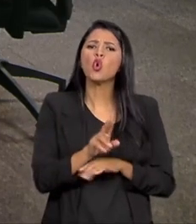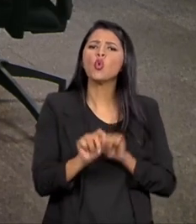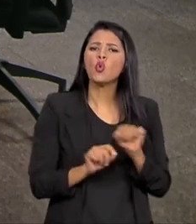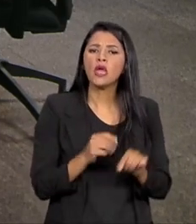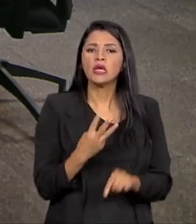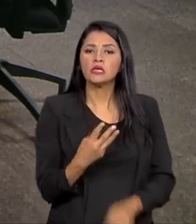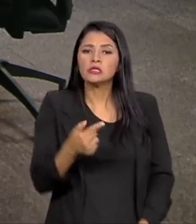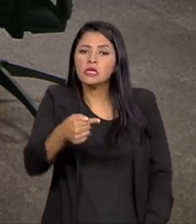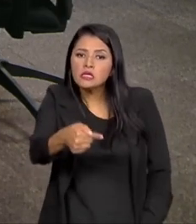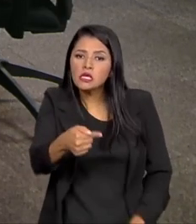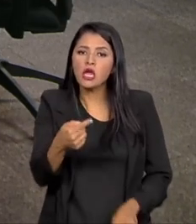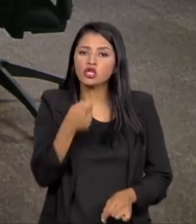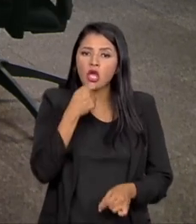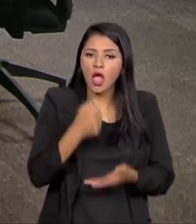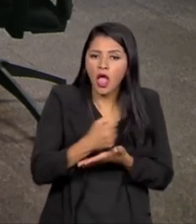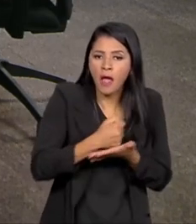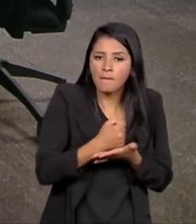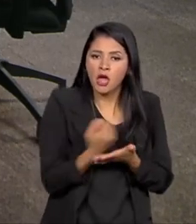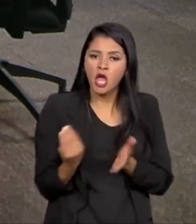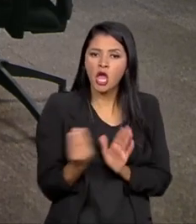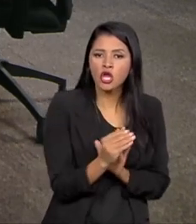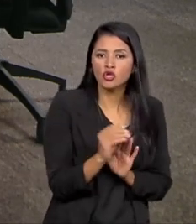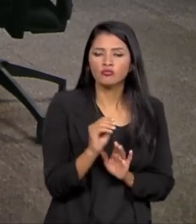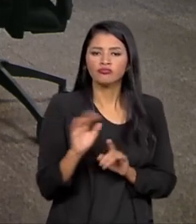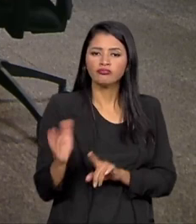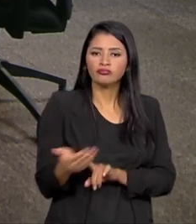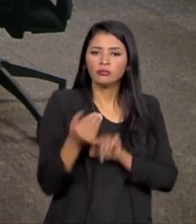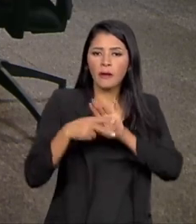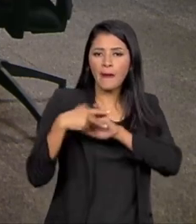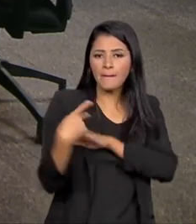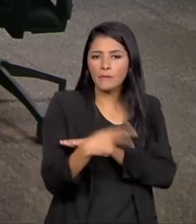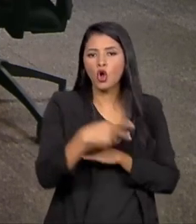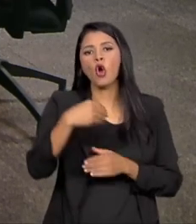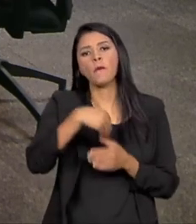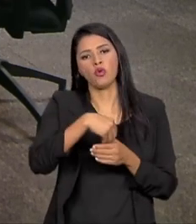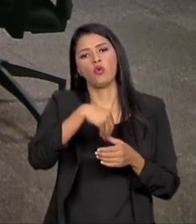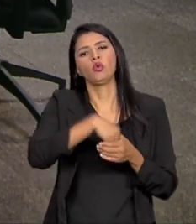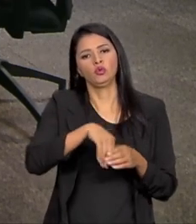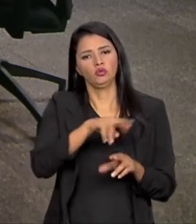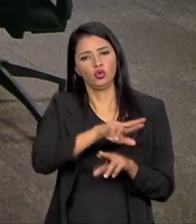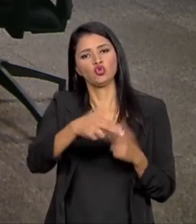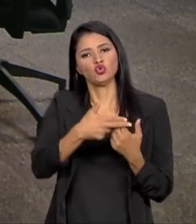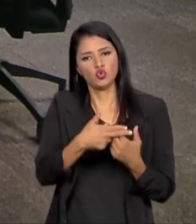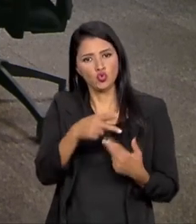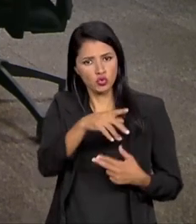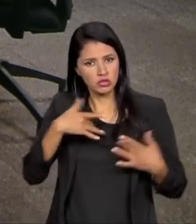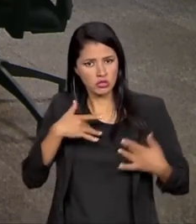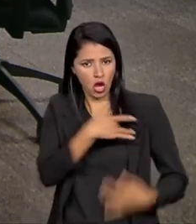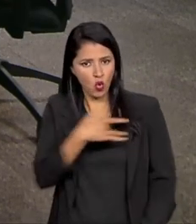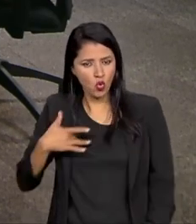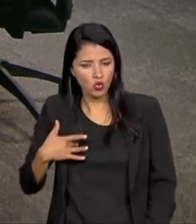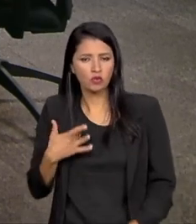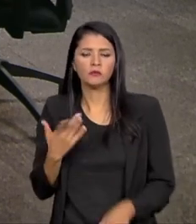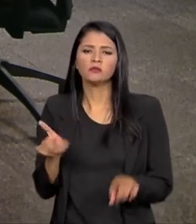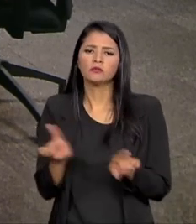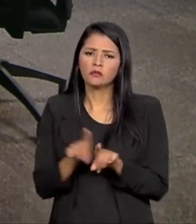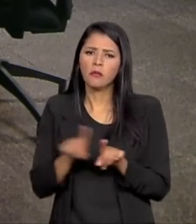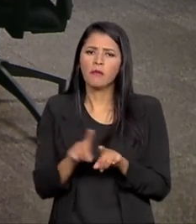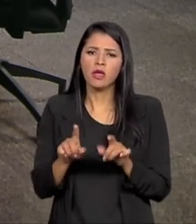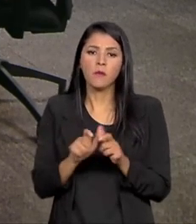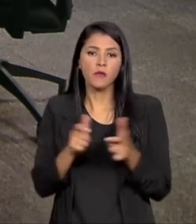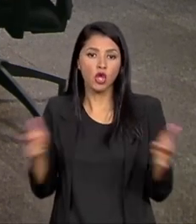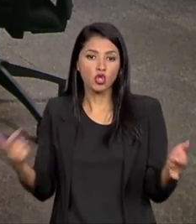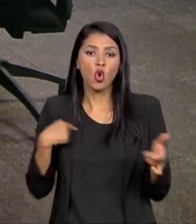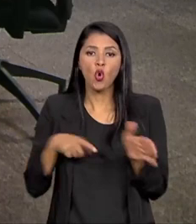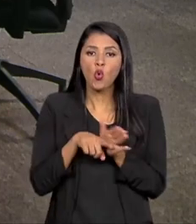37 medicamentos e tecnologias na Rede Pública de saúde o Ministério da Saúde também ampliou o teste do